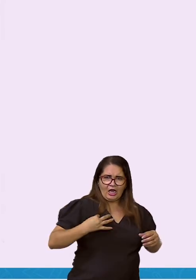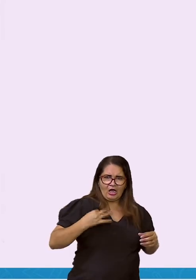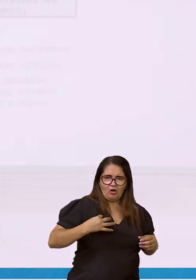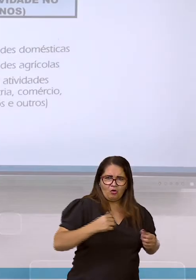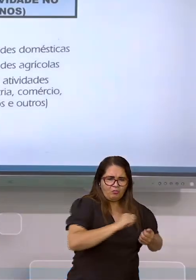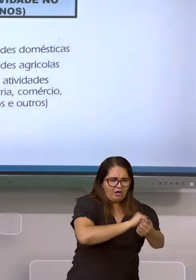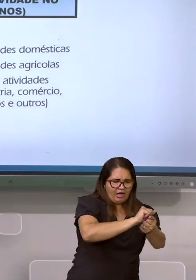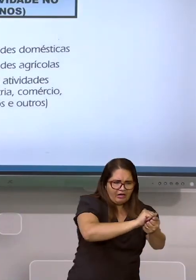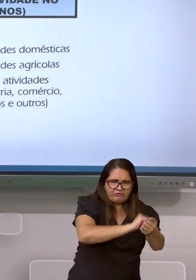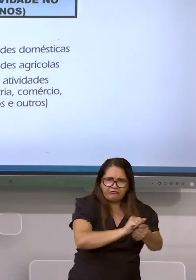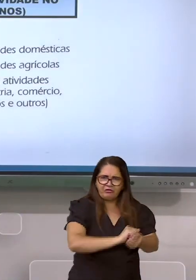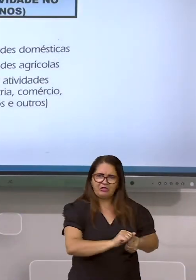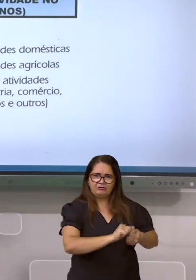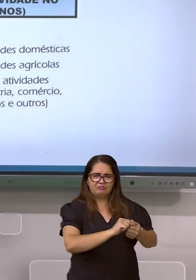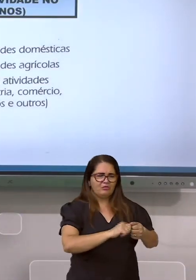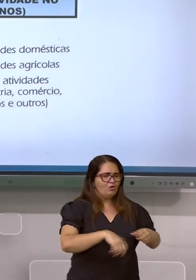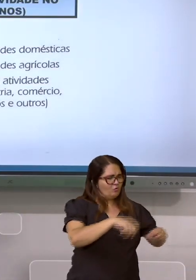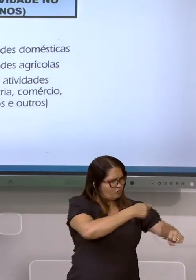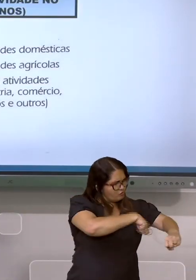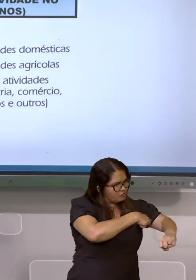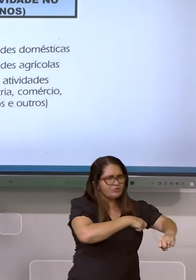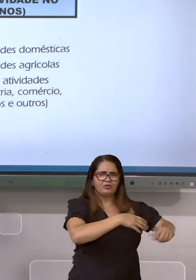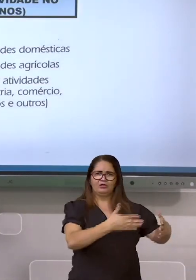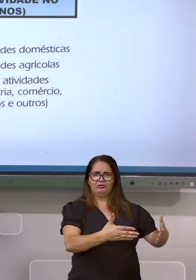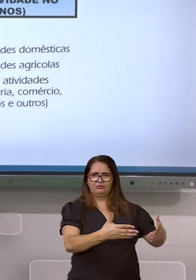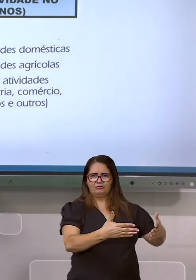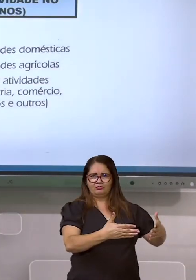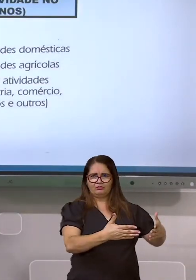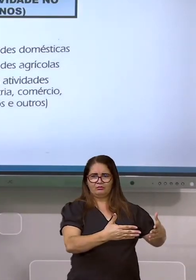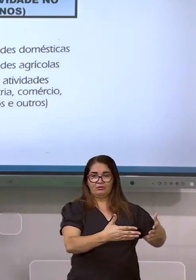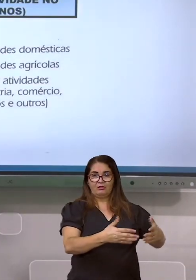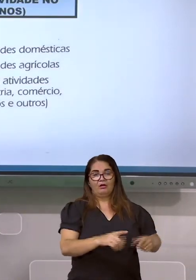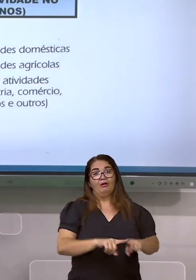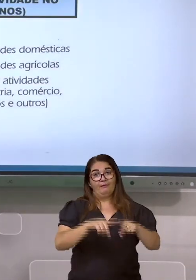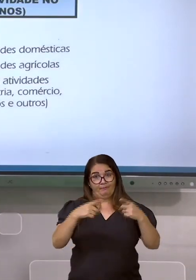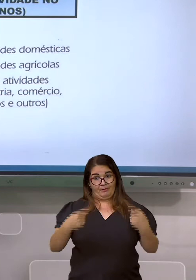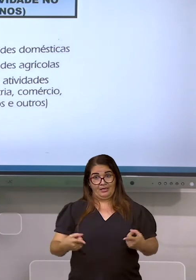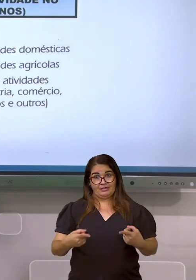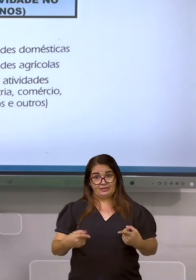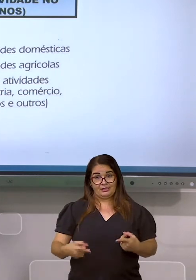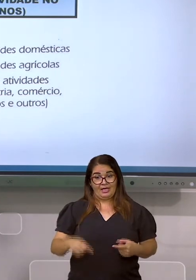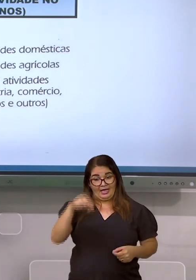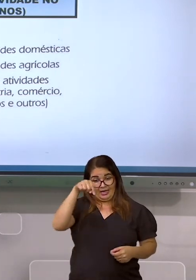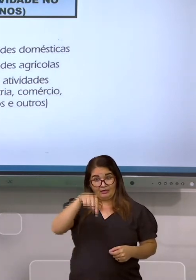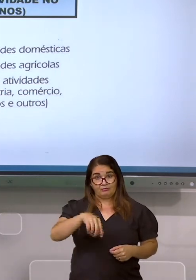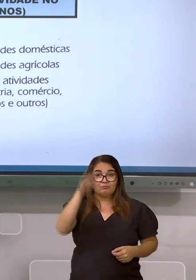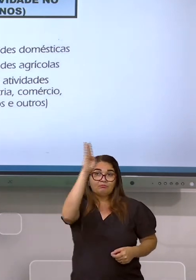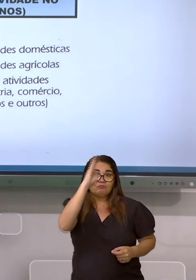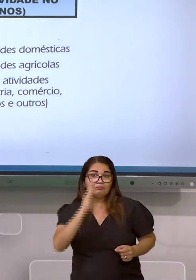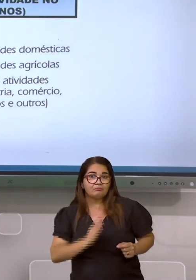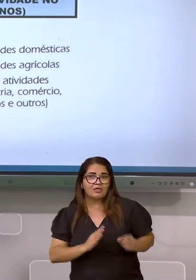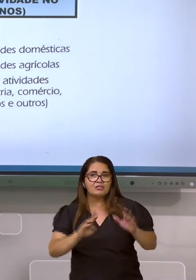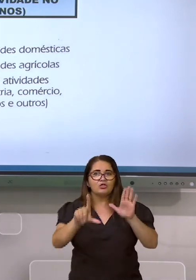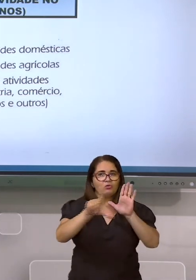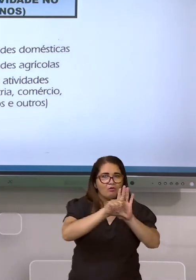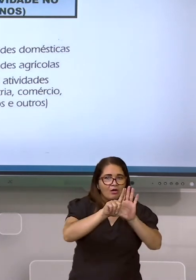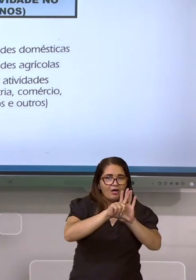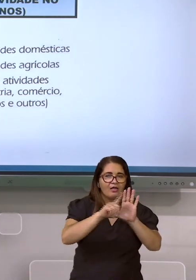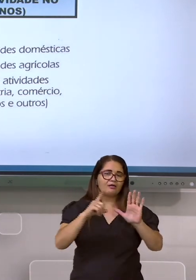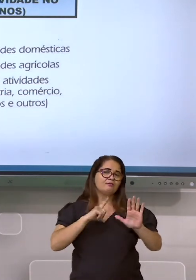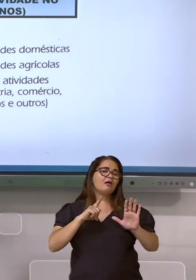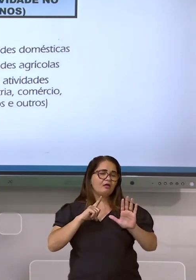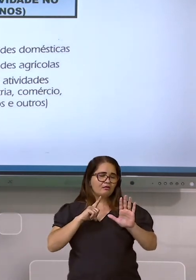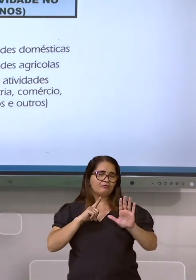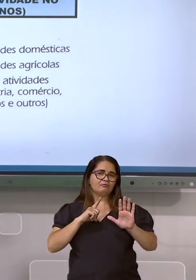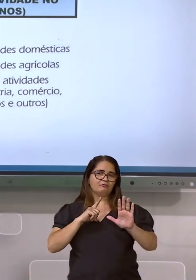legislação no Brasil que protege, tá, o adolescente que quer trabalhar.